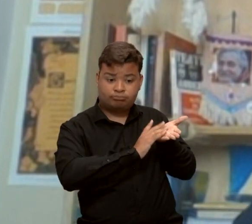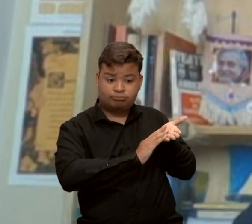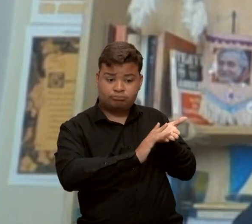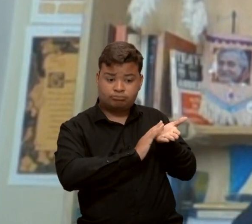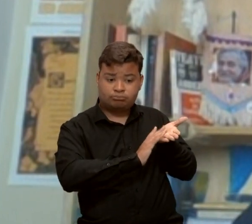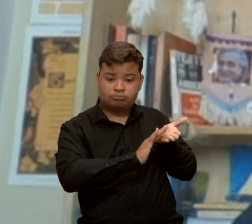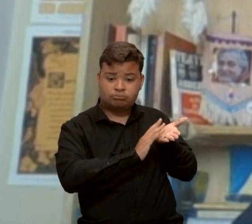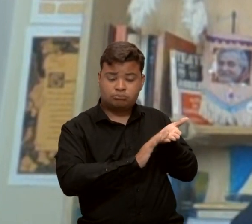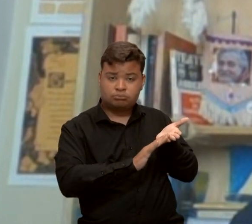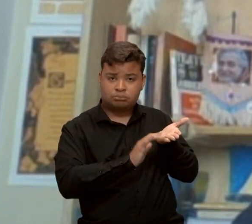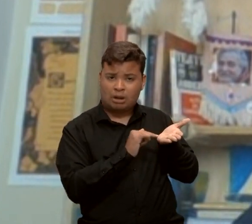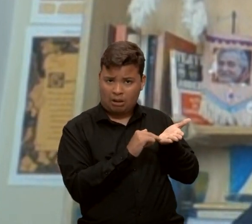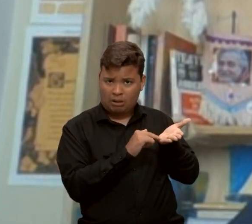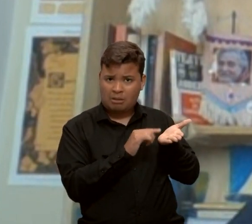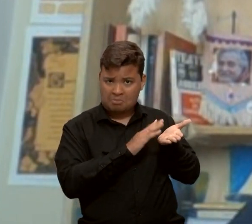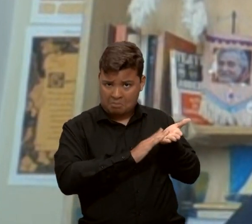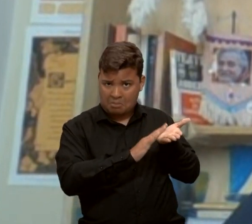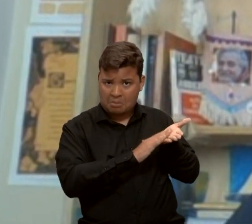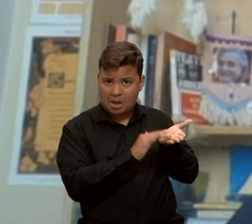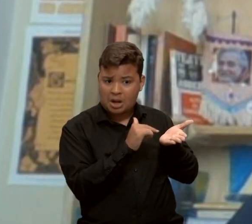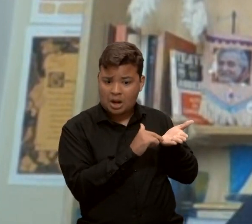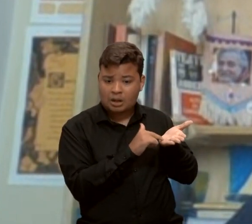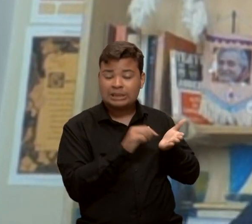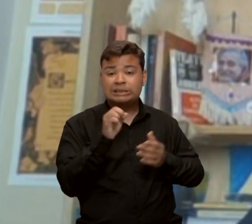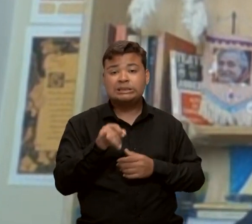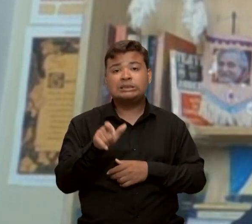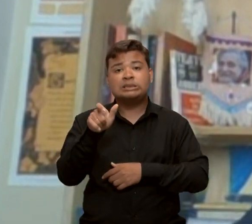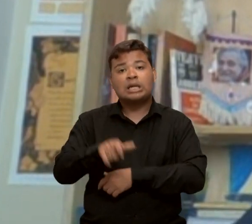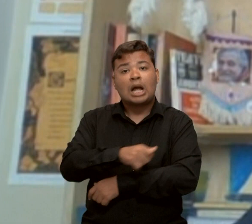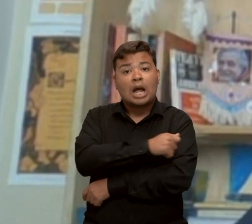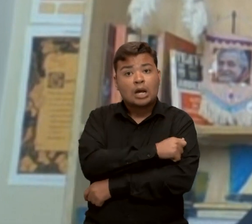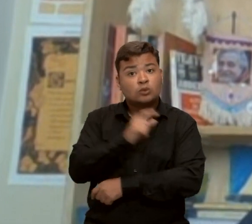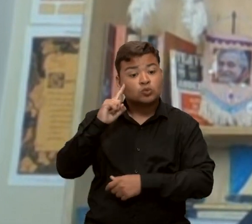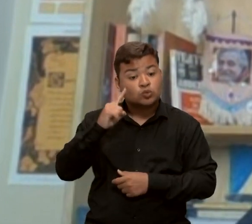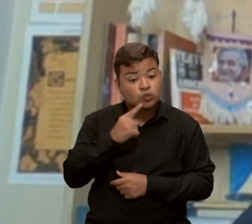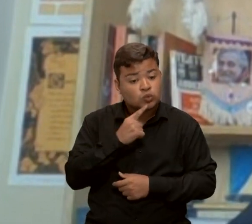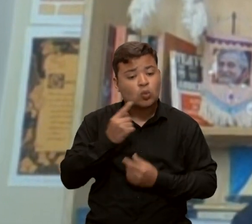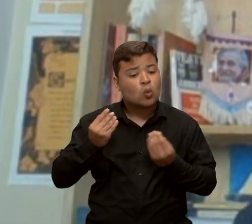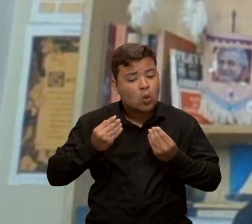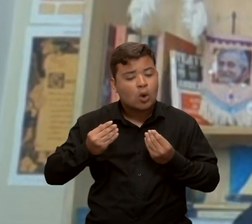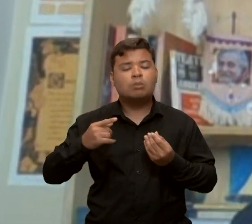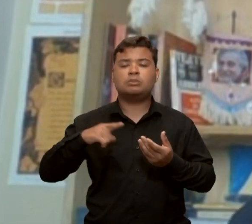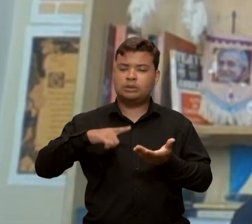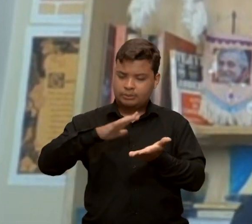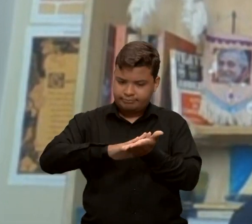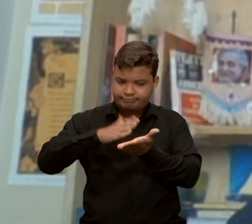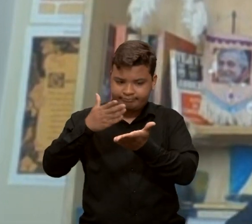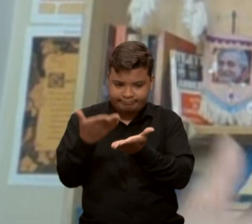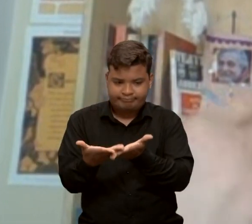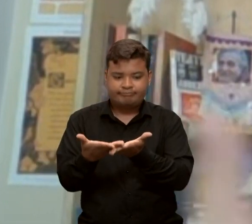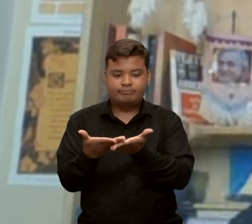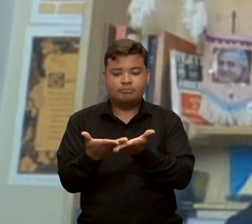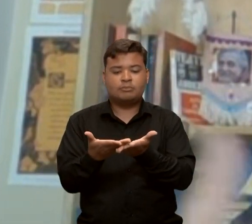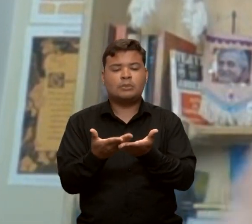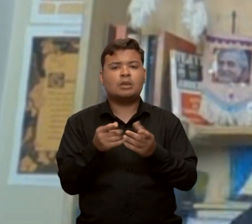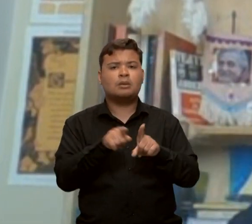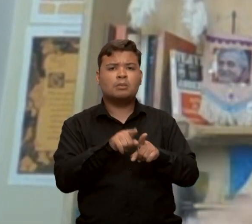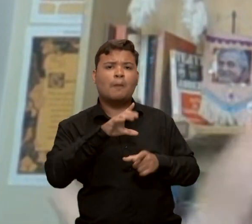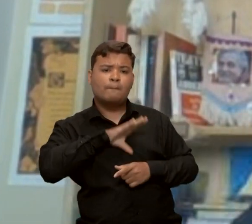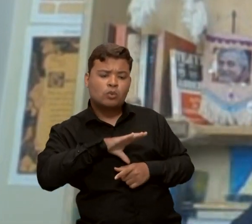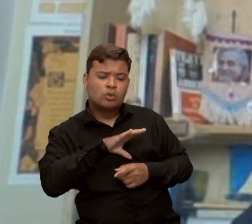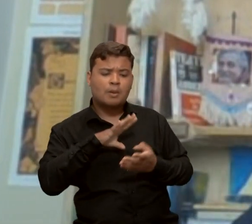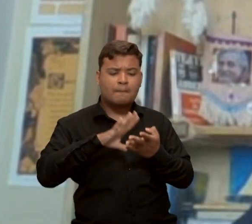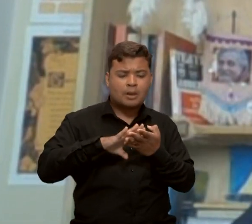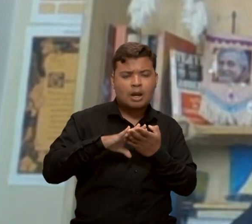fazer a tradução em braille, se é um aluno surdo, como tem aqui na entrevista, nós vamos ter os intérpretes, como nós vamos ensinar português,